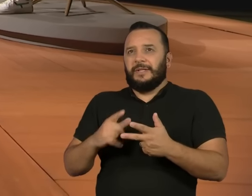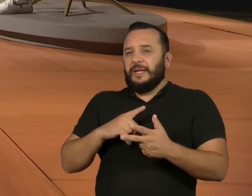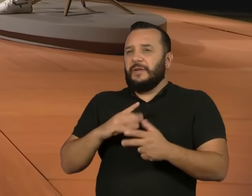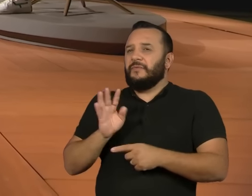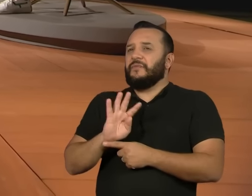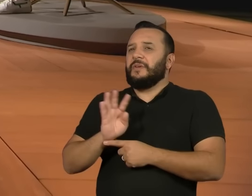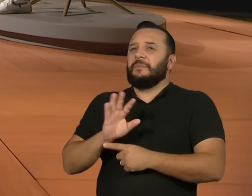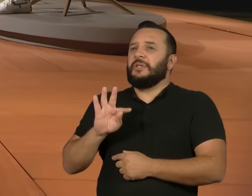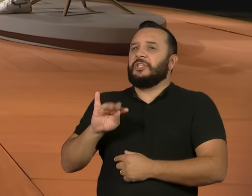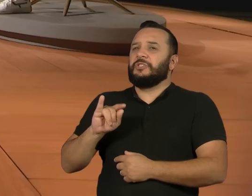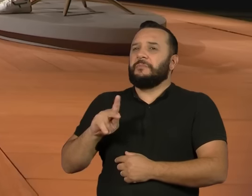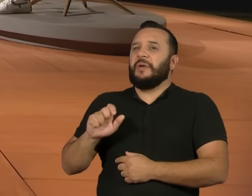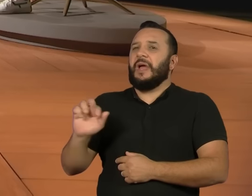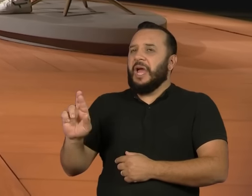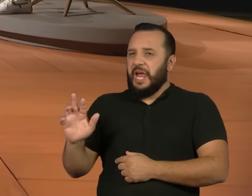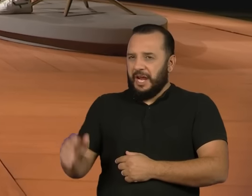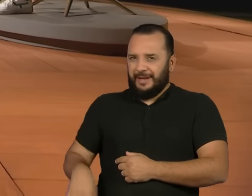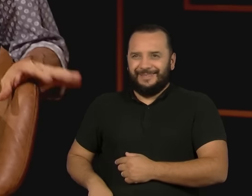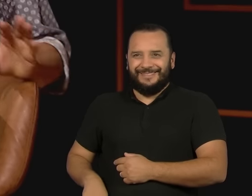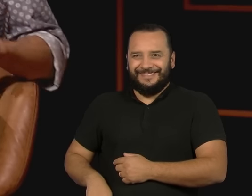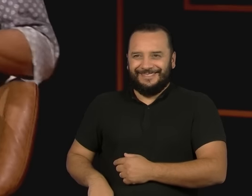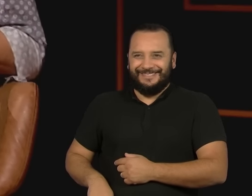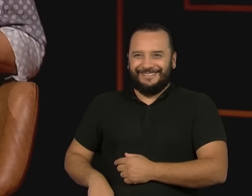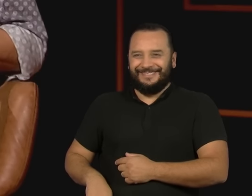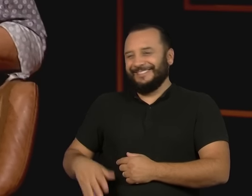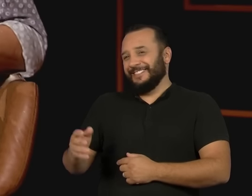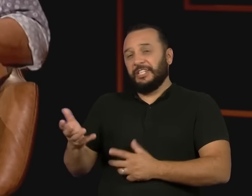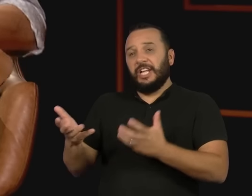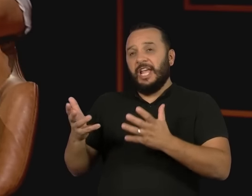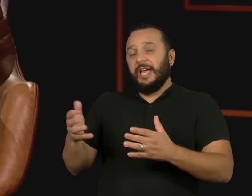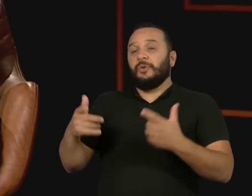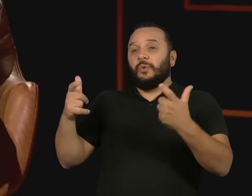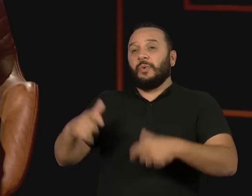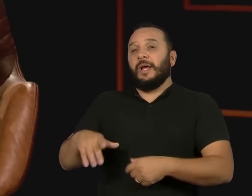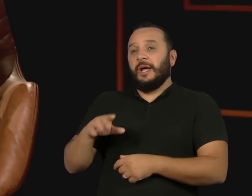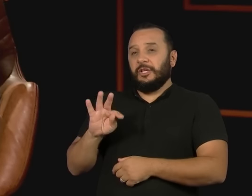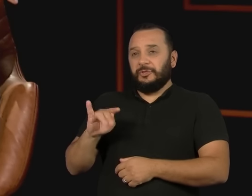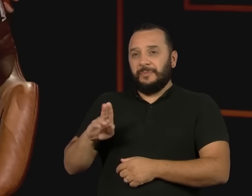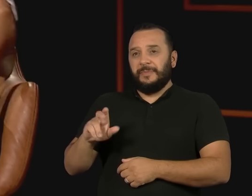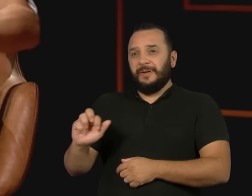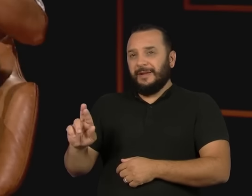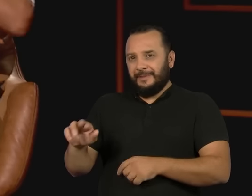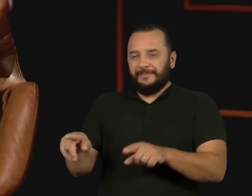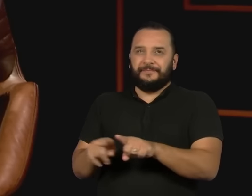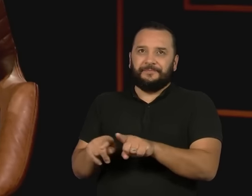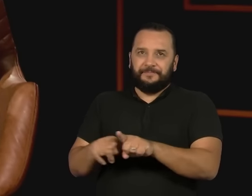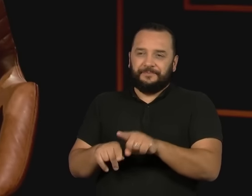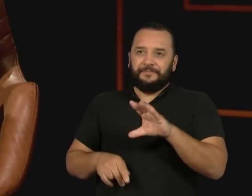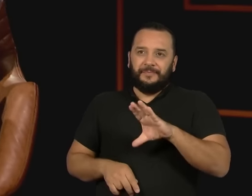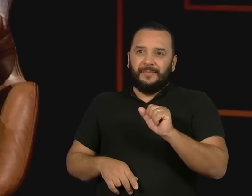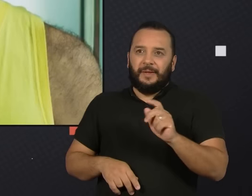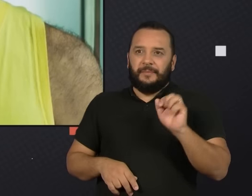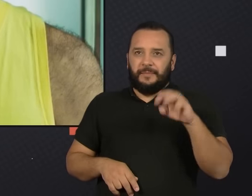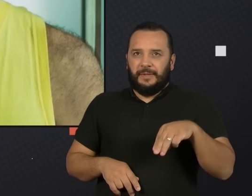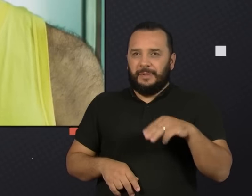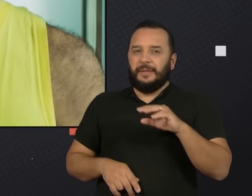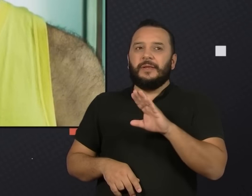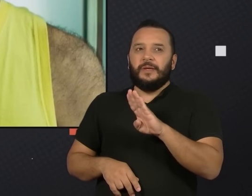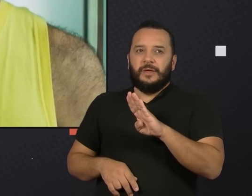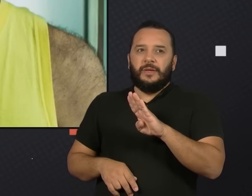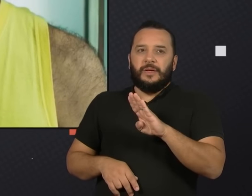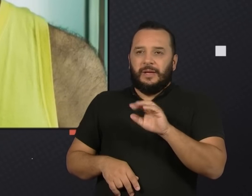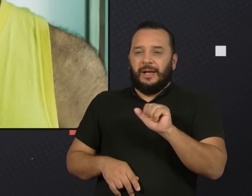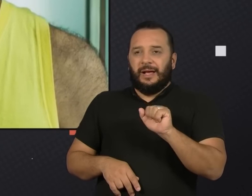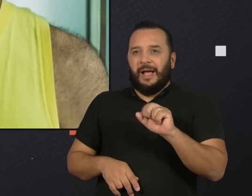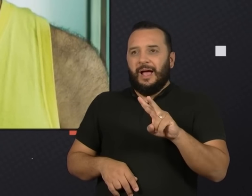quero um filme do Tibete aí. Enfim, coisas assim, né? Então, situações que o próprio Cavi Borges, um grande nome do